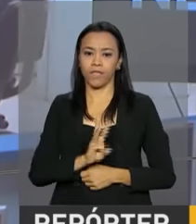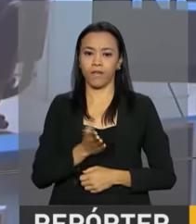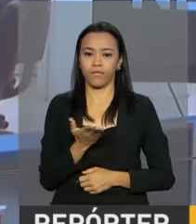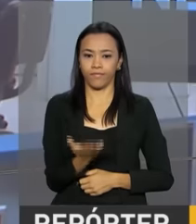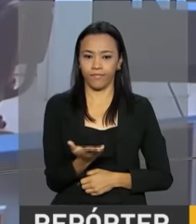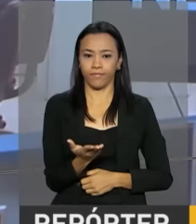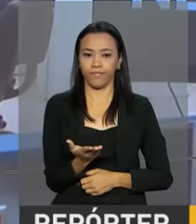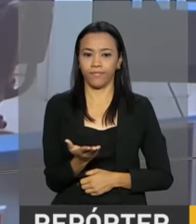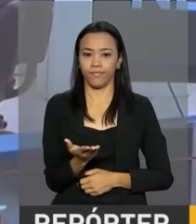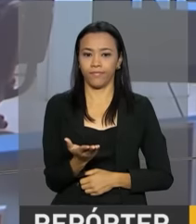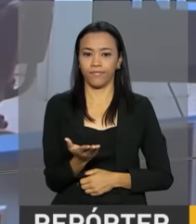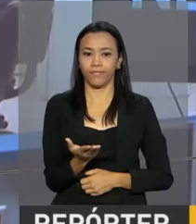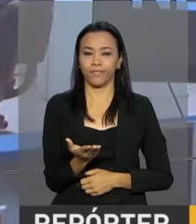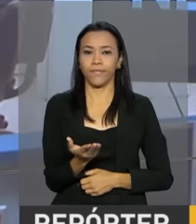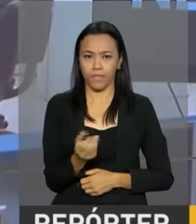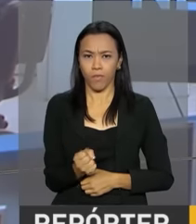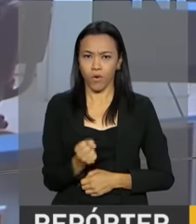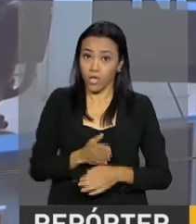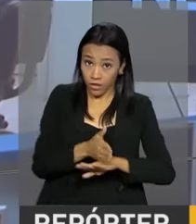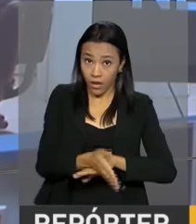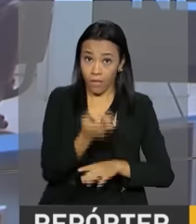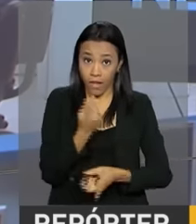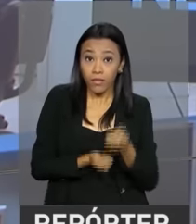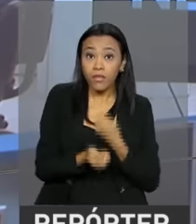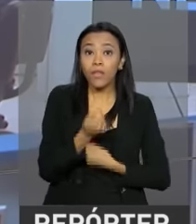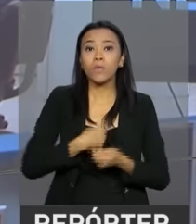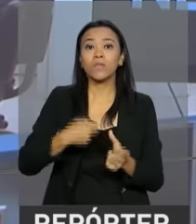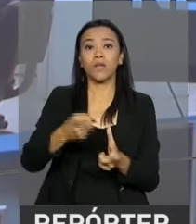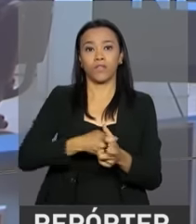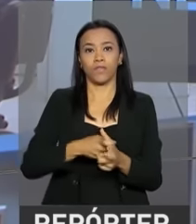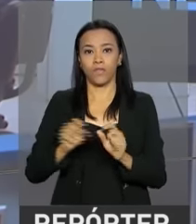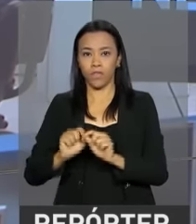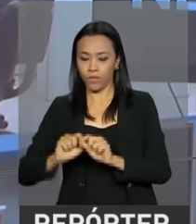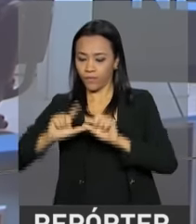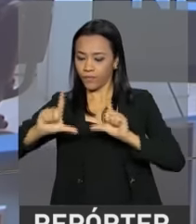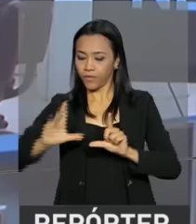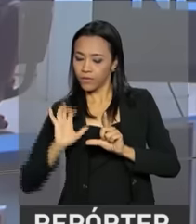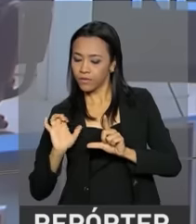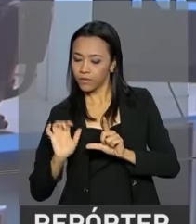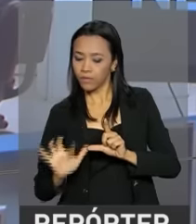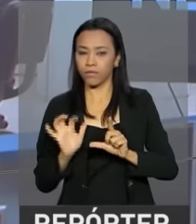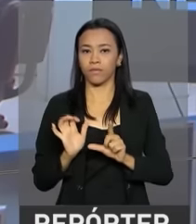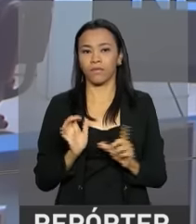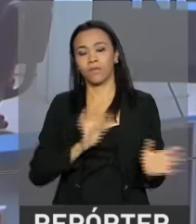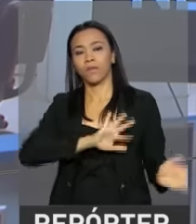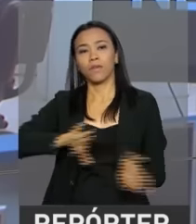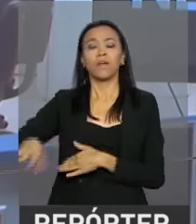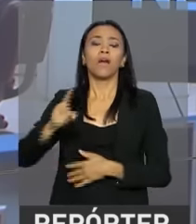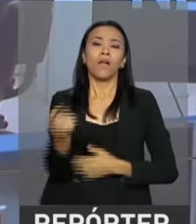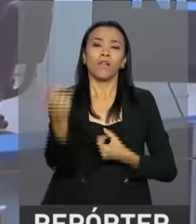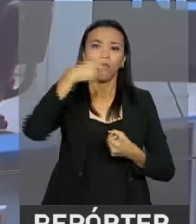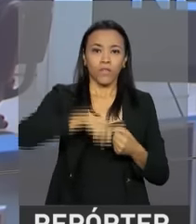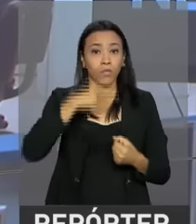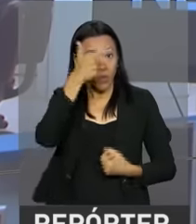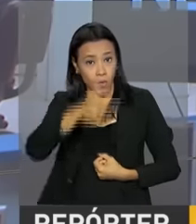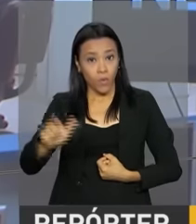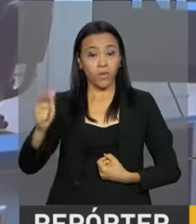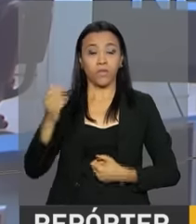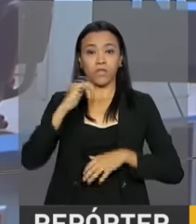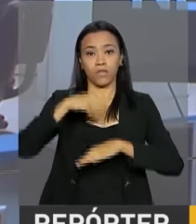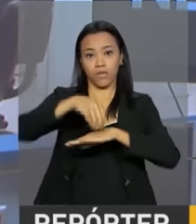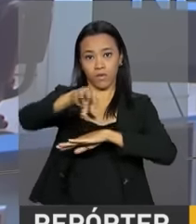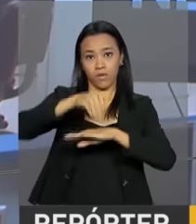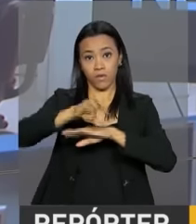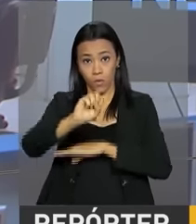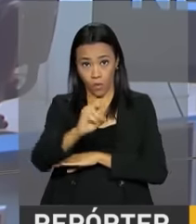www.bb.com.br na aba renegociação de dívidas nós ficamos por aqui voltamos a qualquer momento com outras informações ou ao